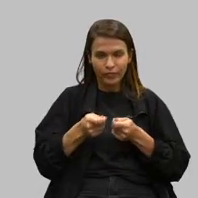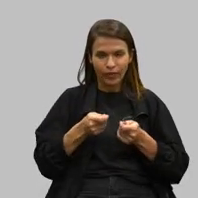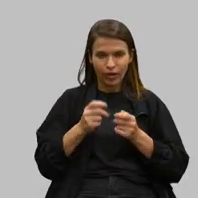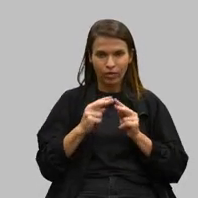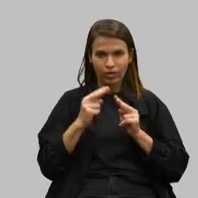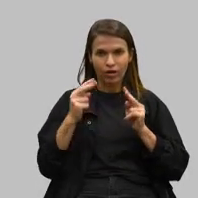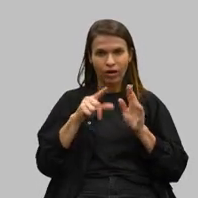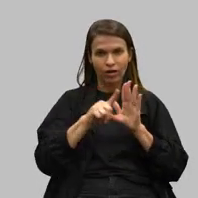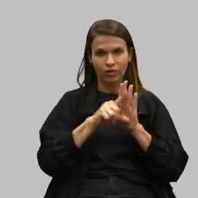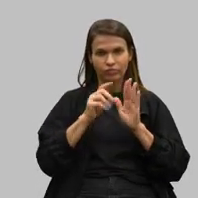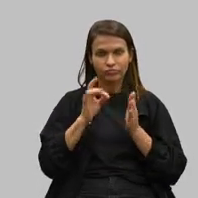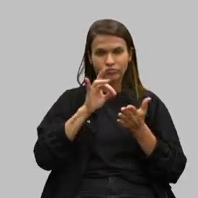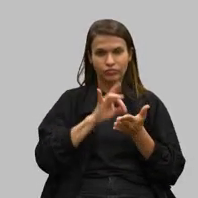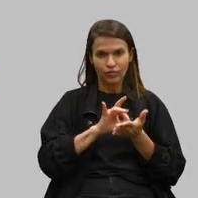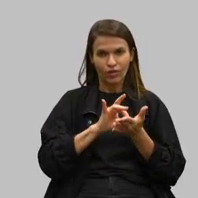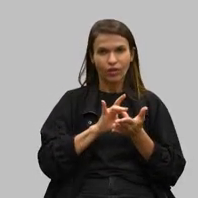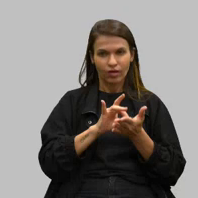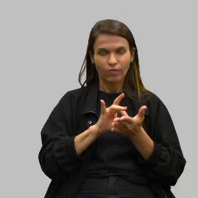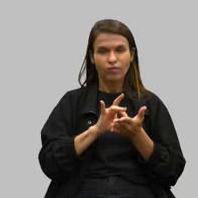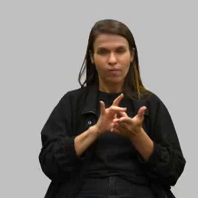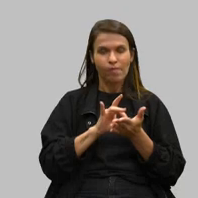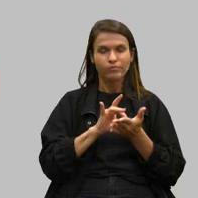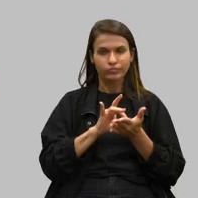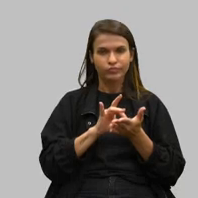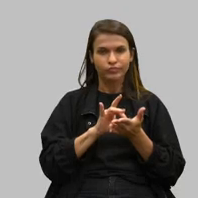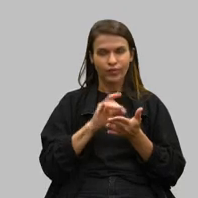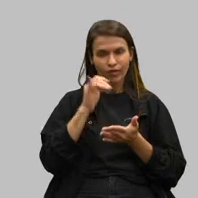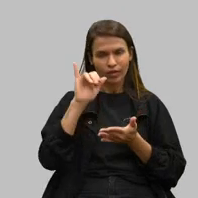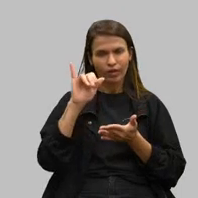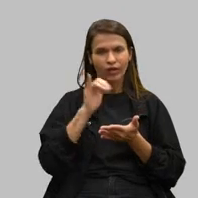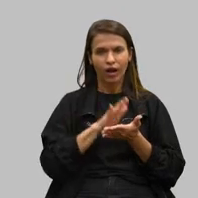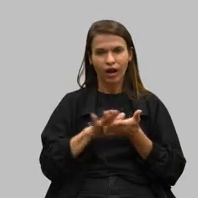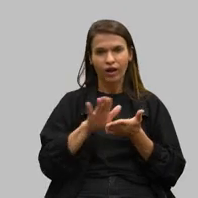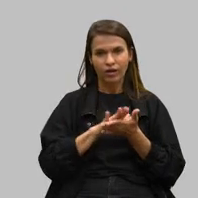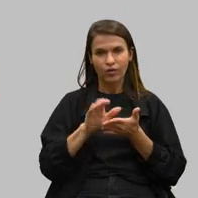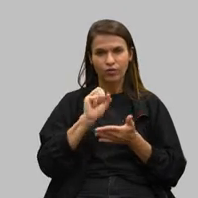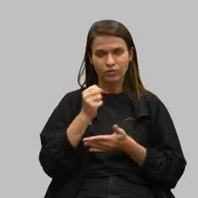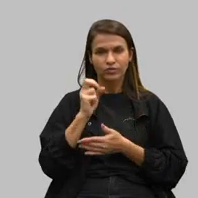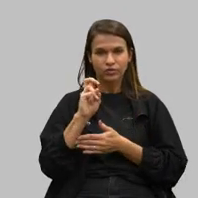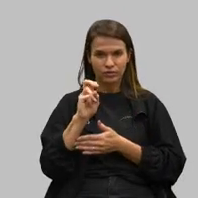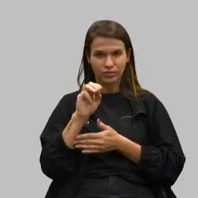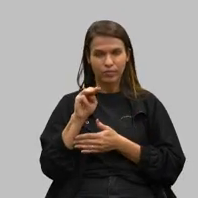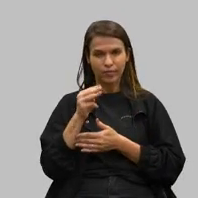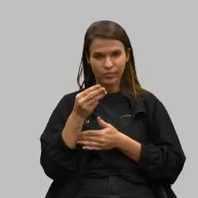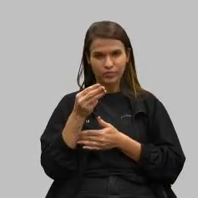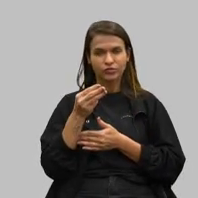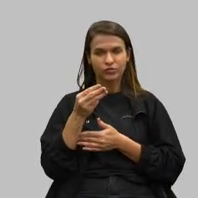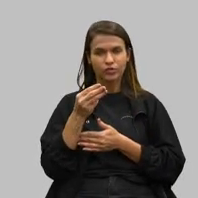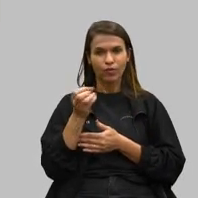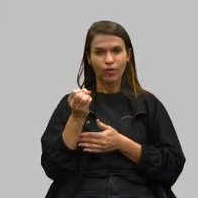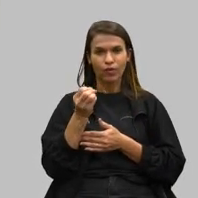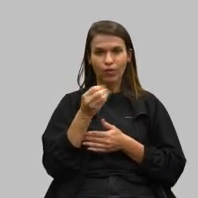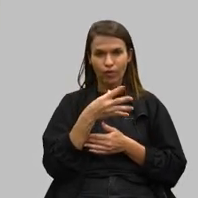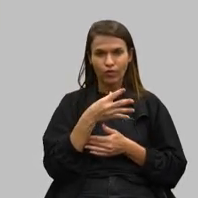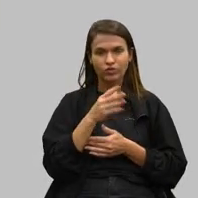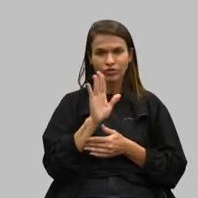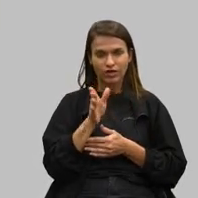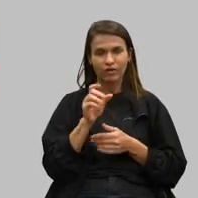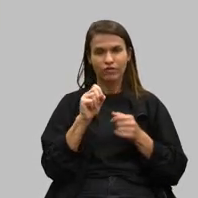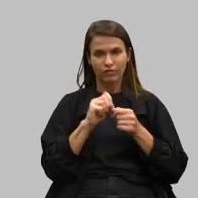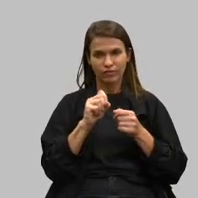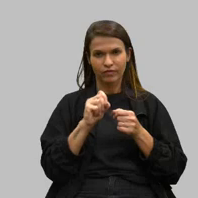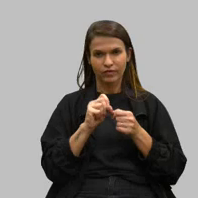que a gente possa economizar os 86 milhões de reais, que foi definido de acordo com o novo pregão eletrônico que foi realizado.